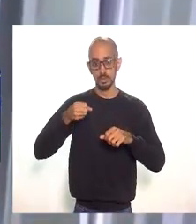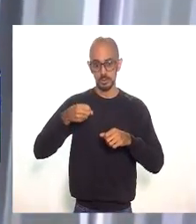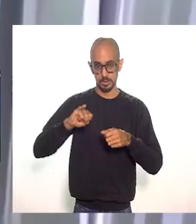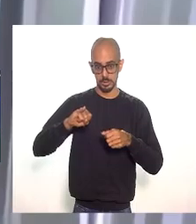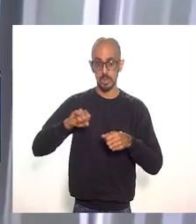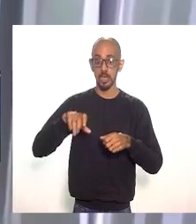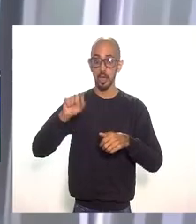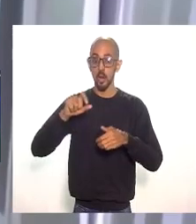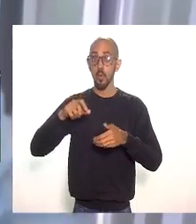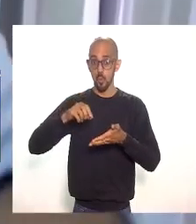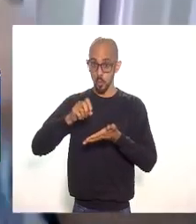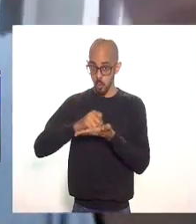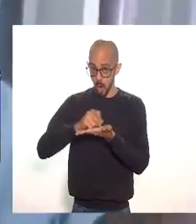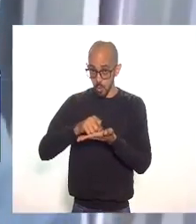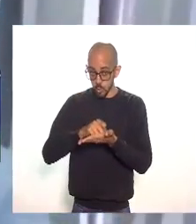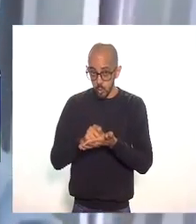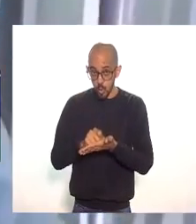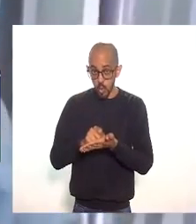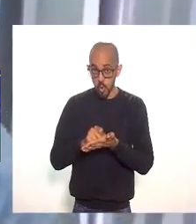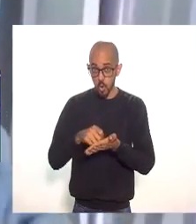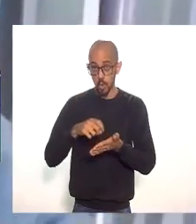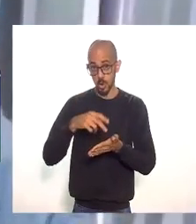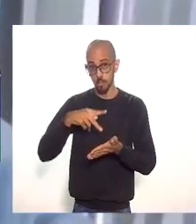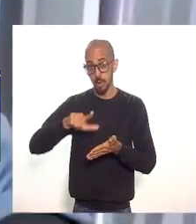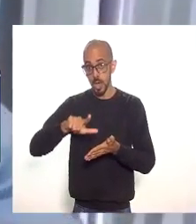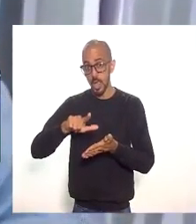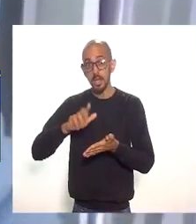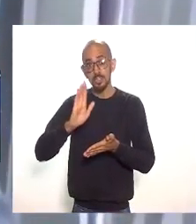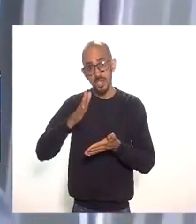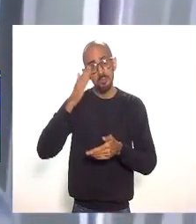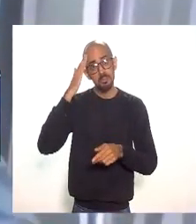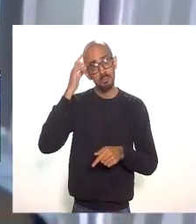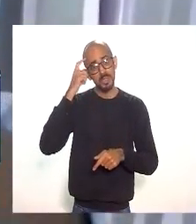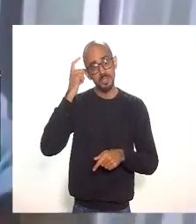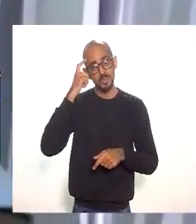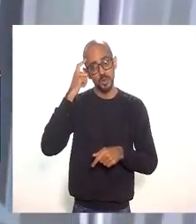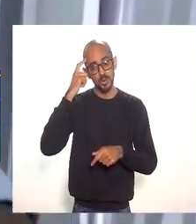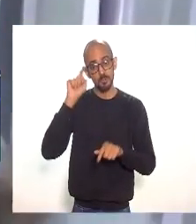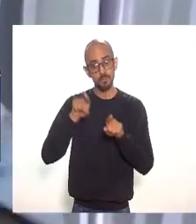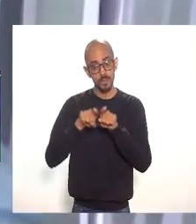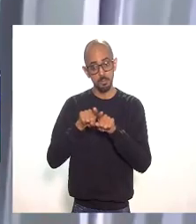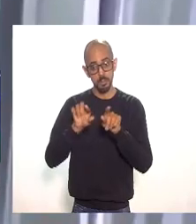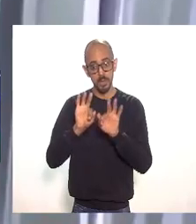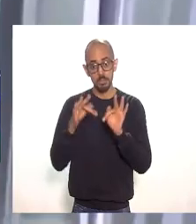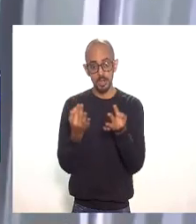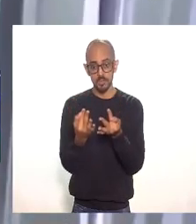e comentou aqui, a questão da opção das famílias, isso já está garantido